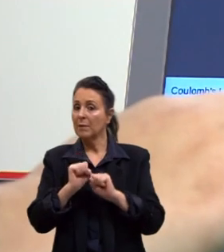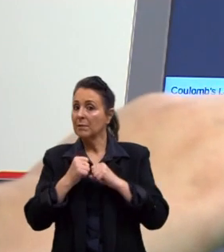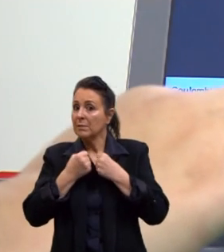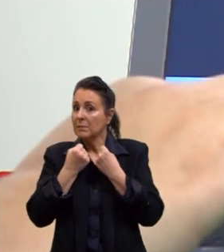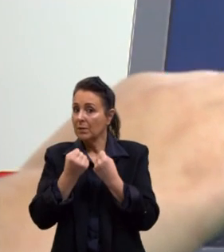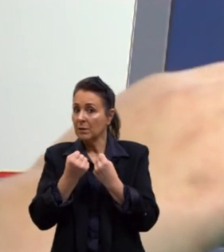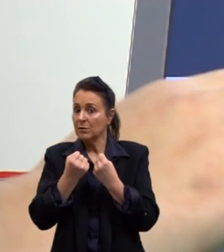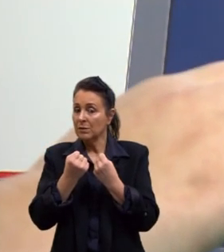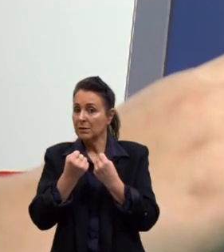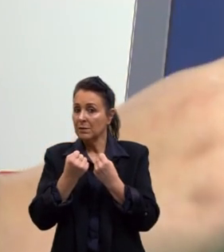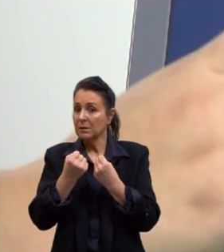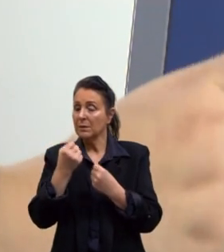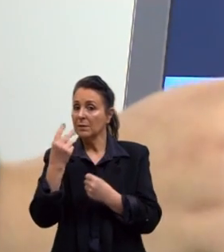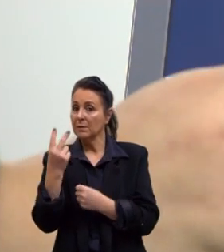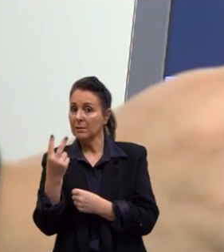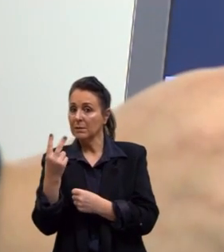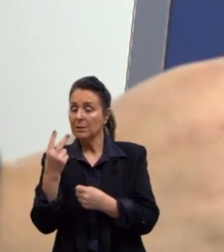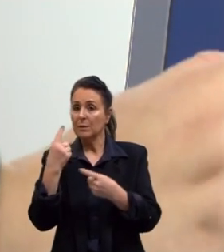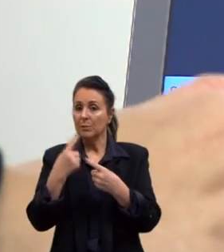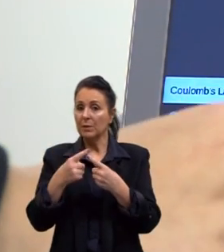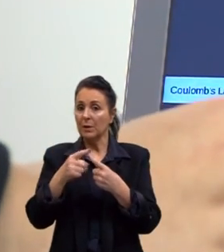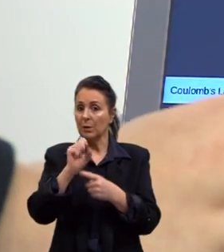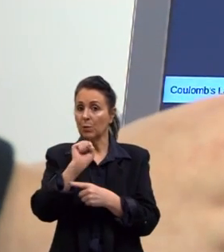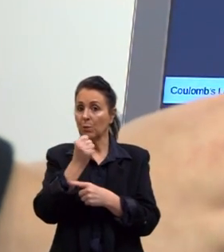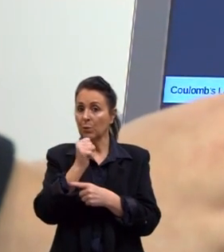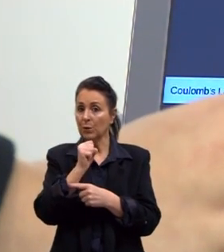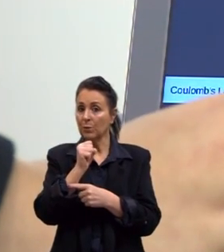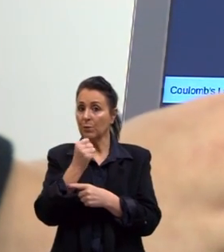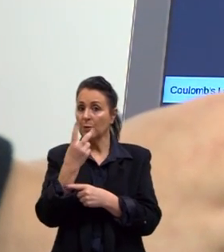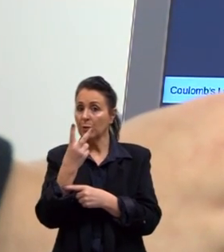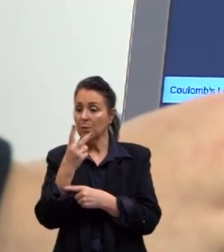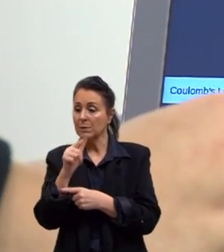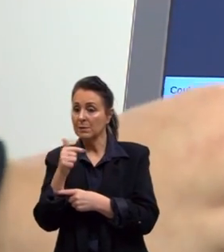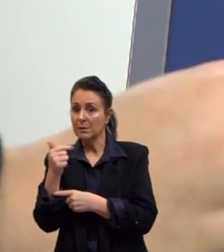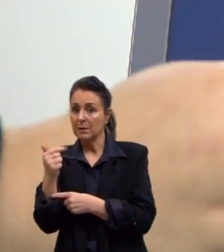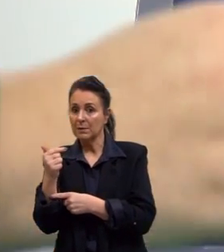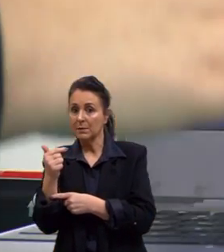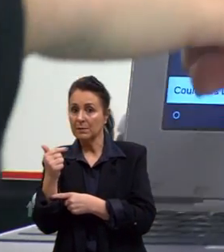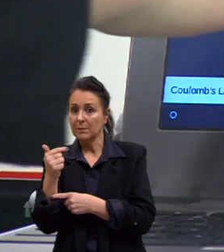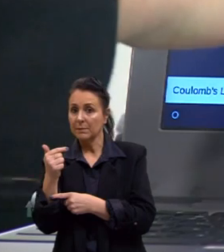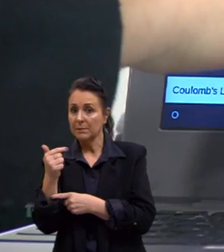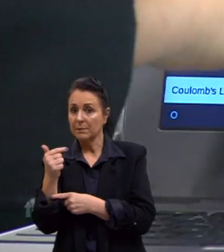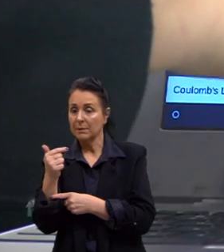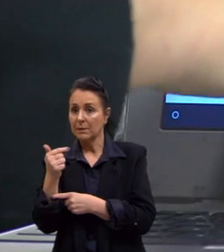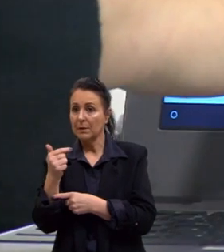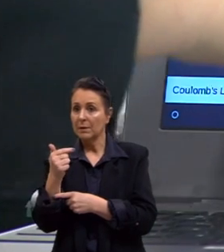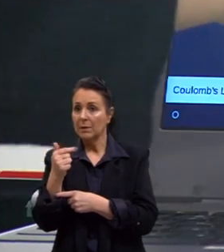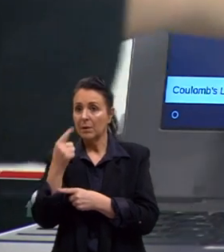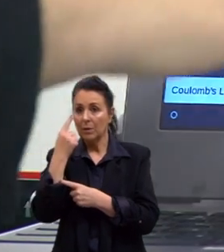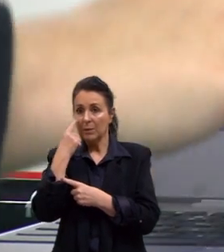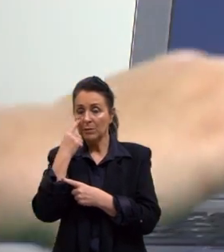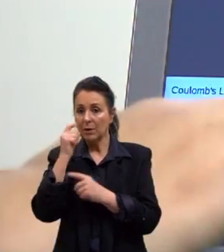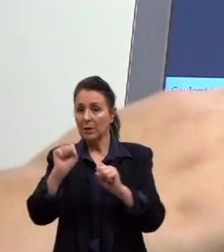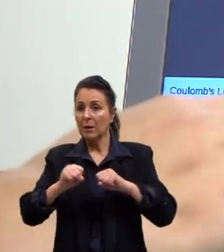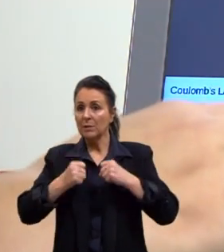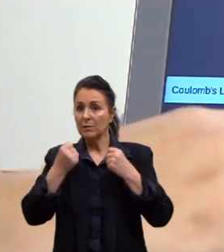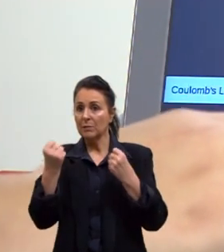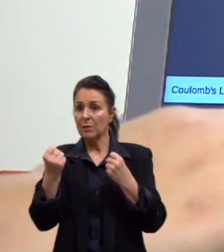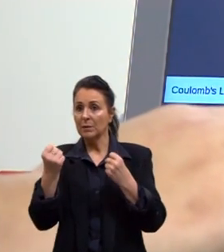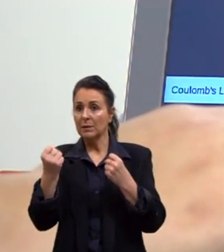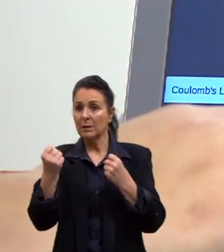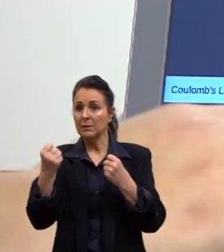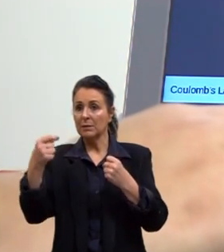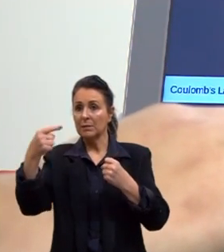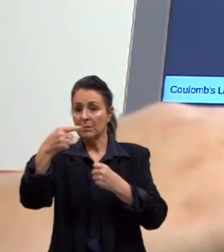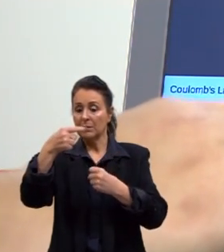né que a carga dois porque ela ela fale 8 horas e a2 tá valendo 7 mas veja o que que acontece com as forças aqui em cima